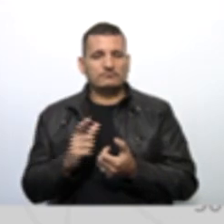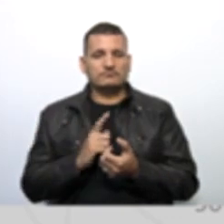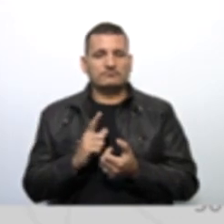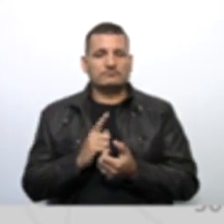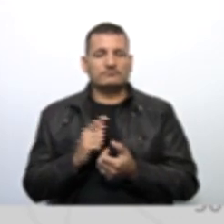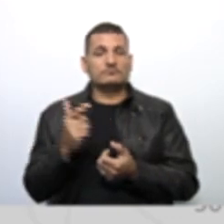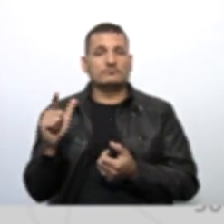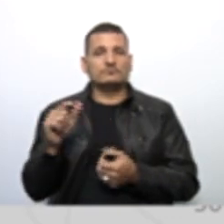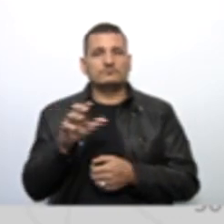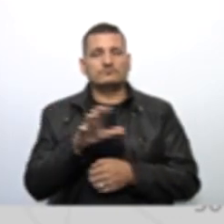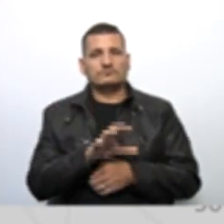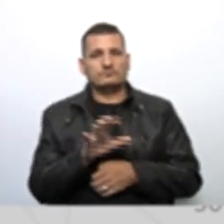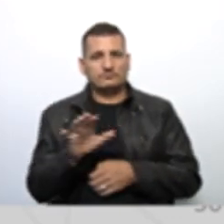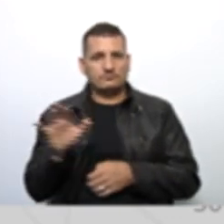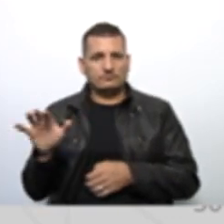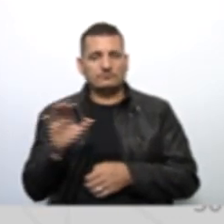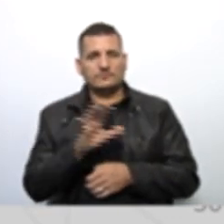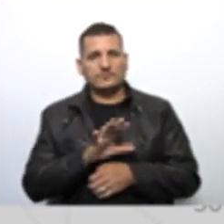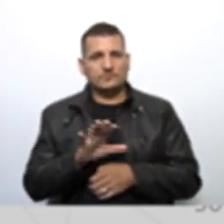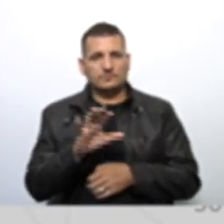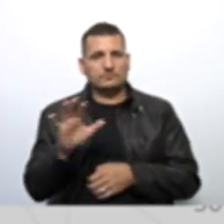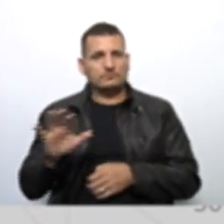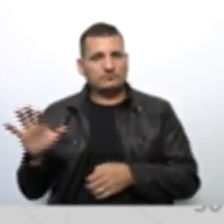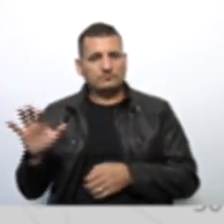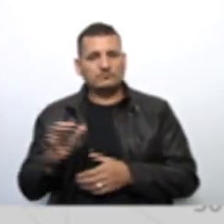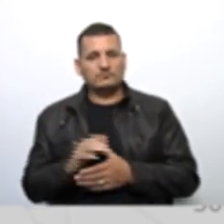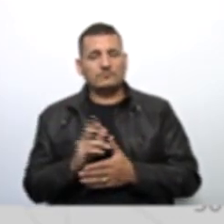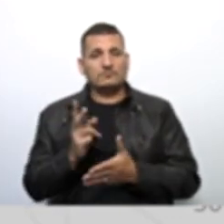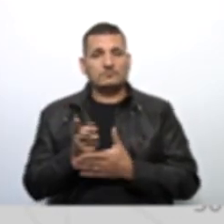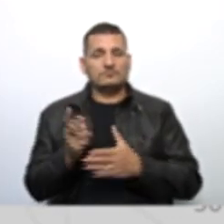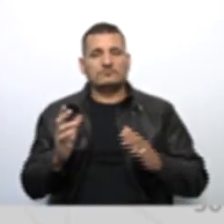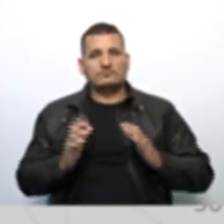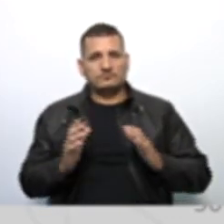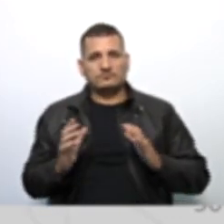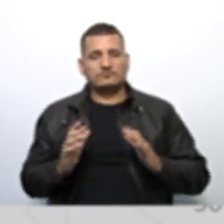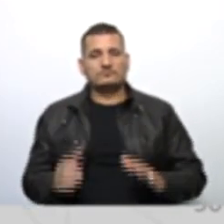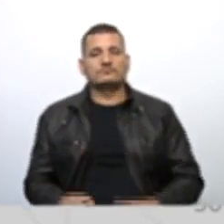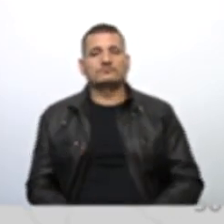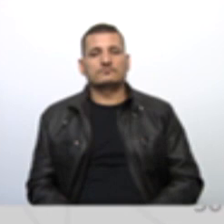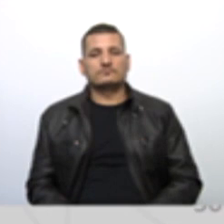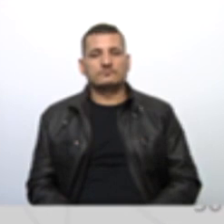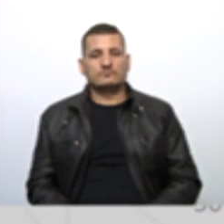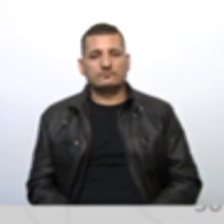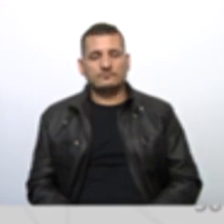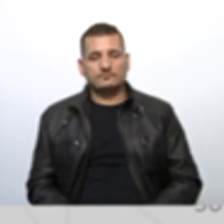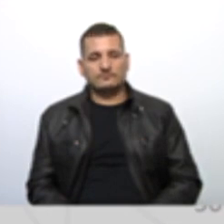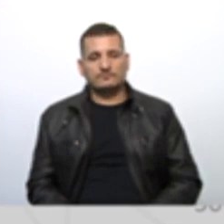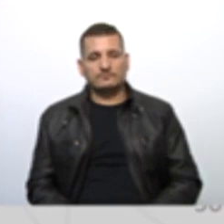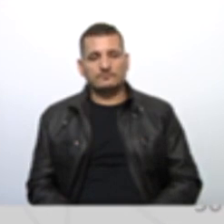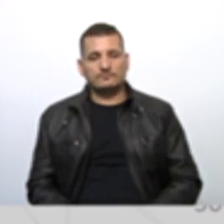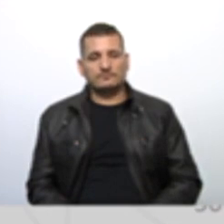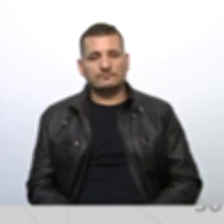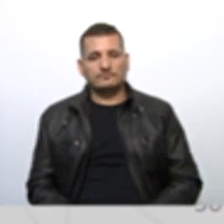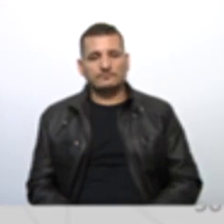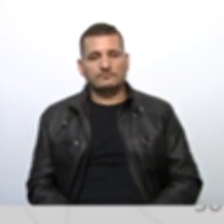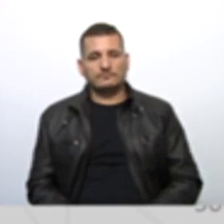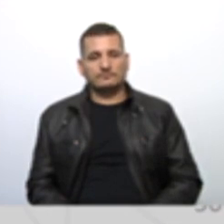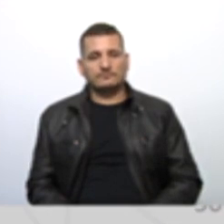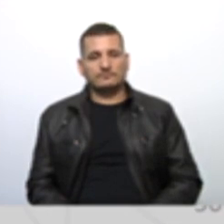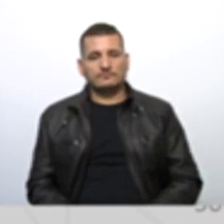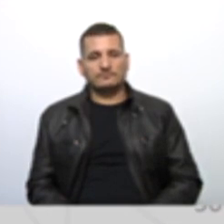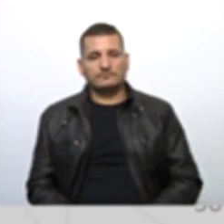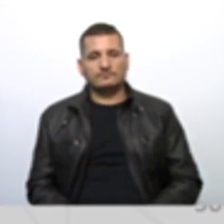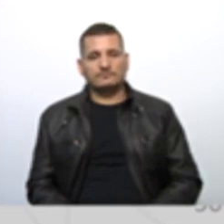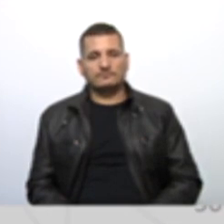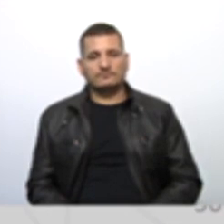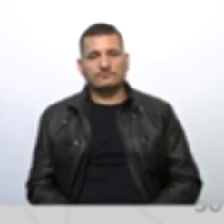em outras regiões, porém aonde? Na mesma cidade, ok?